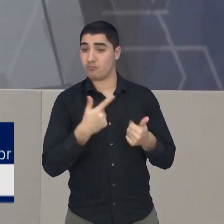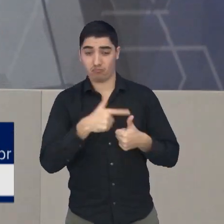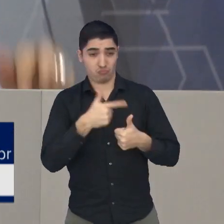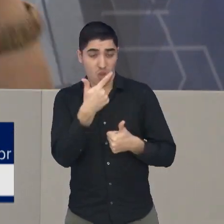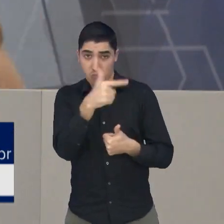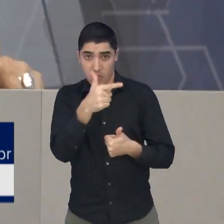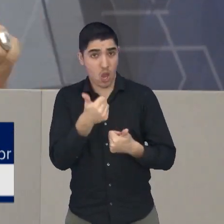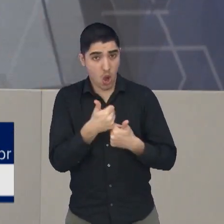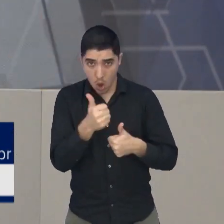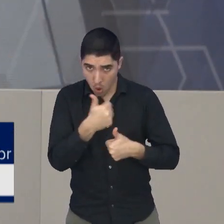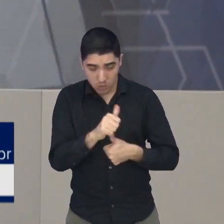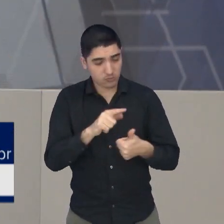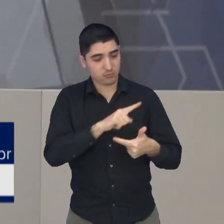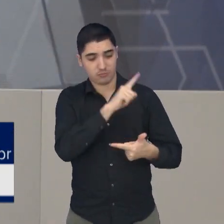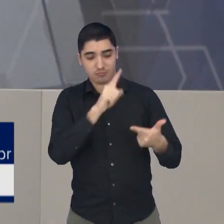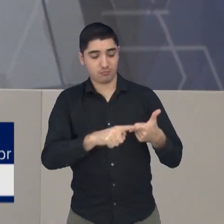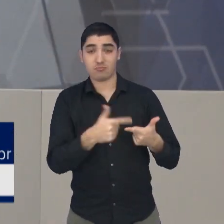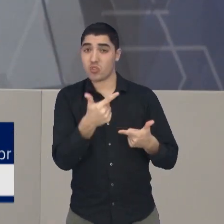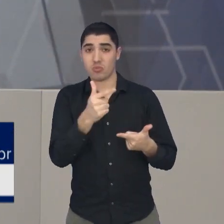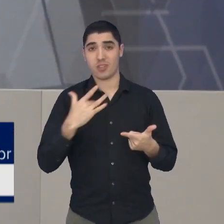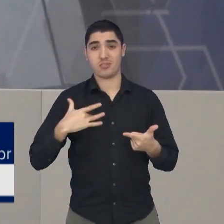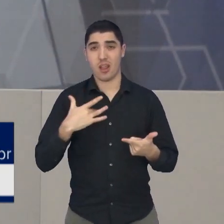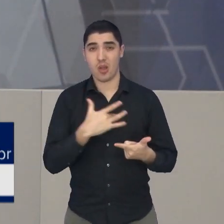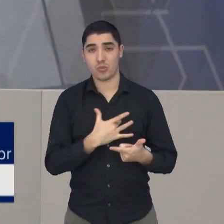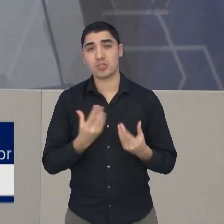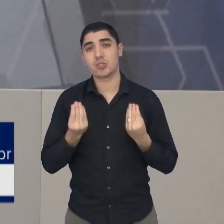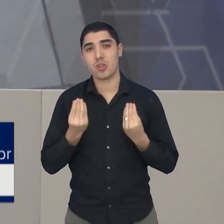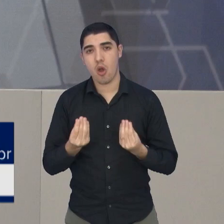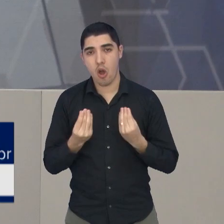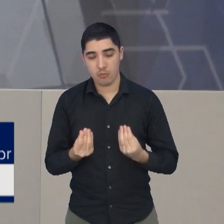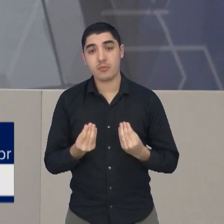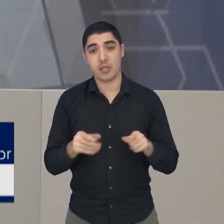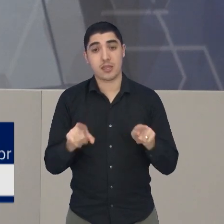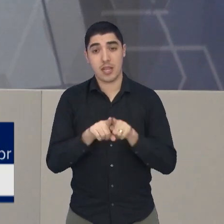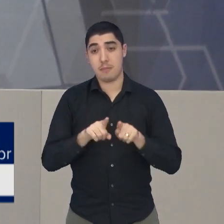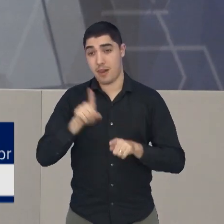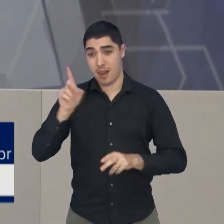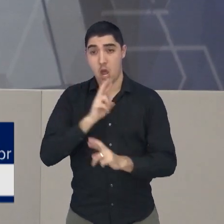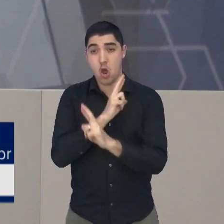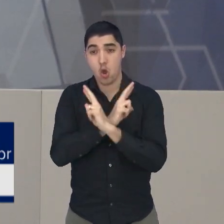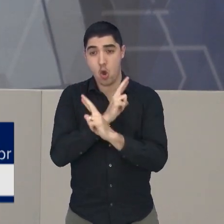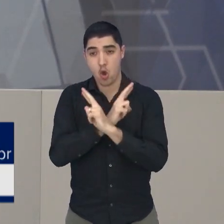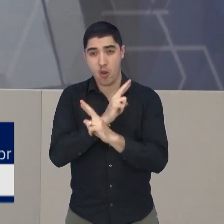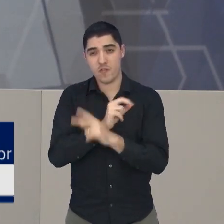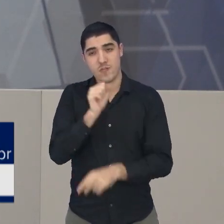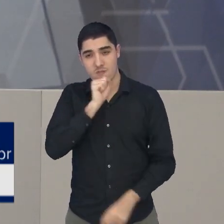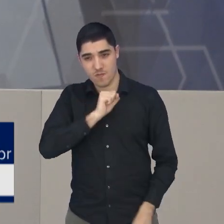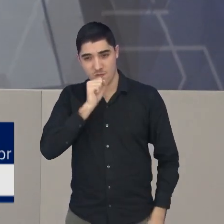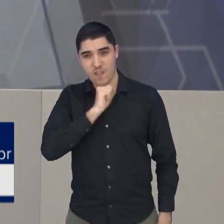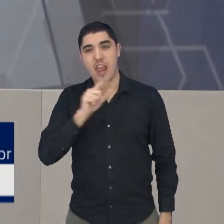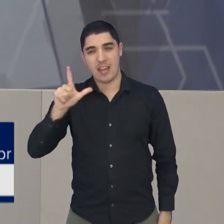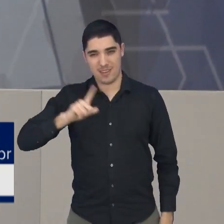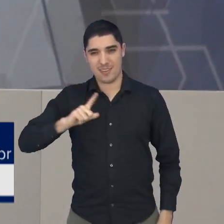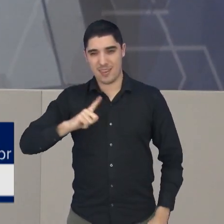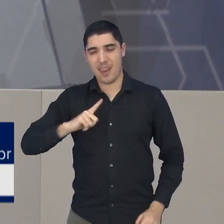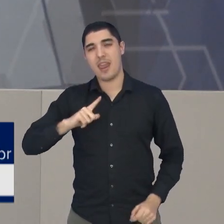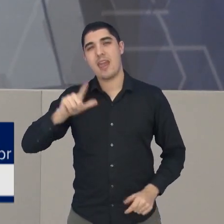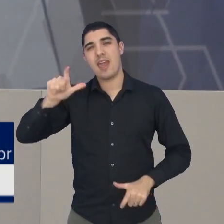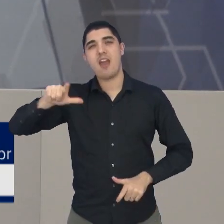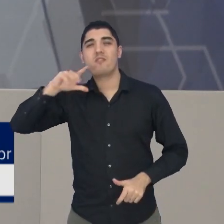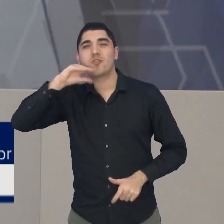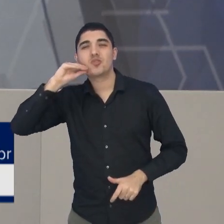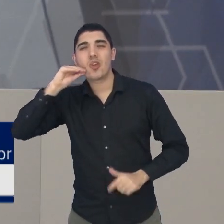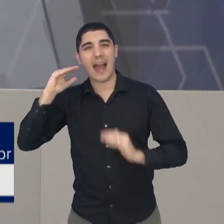ônibus, que sofre porque não tem saúde, né? A rodoviária velha, que pega as domésticas, estão